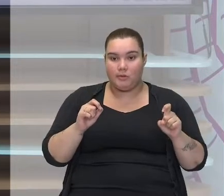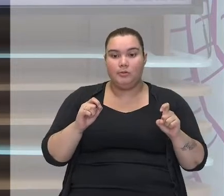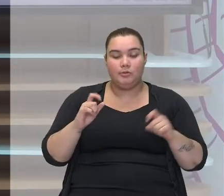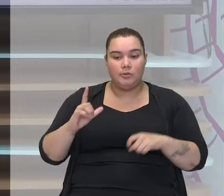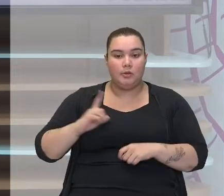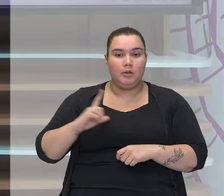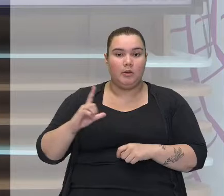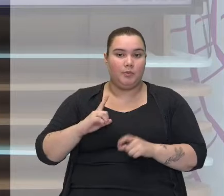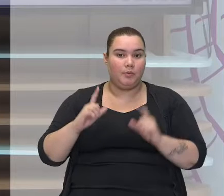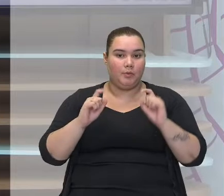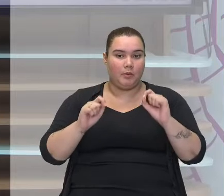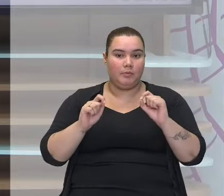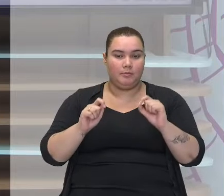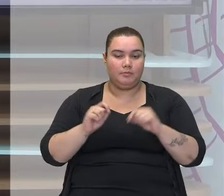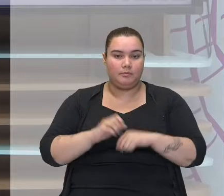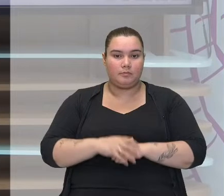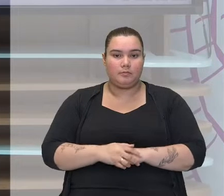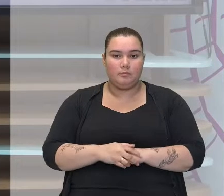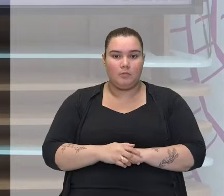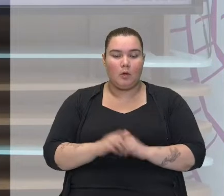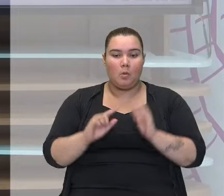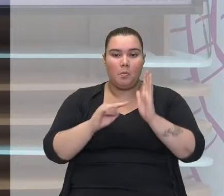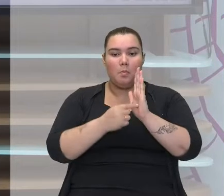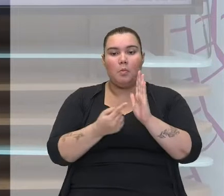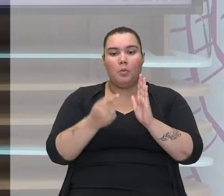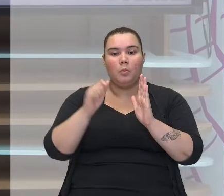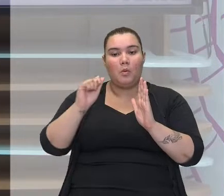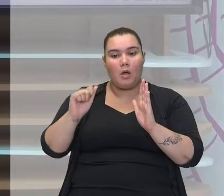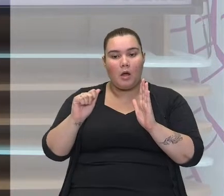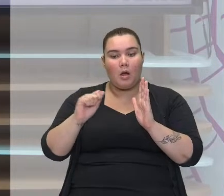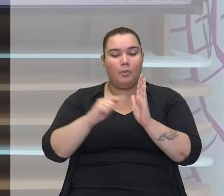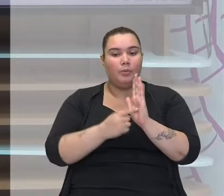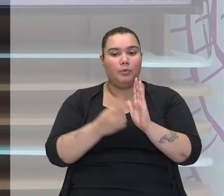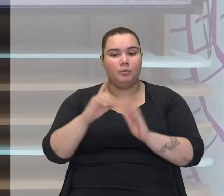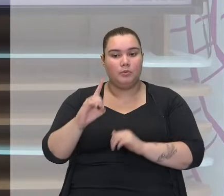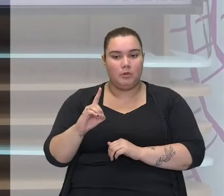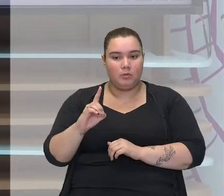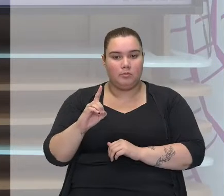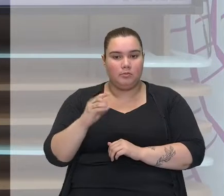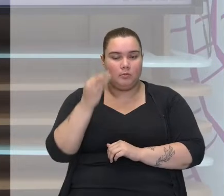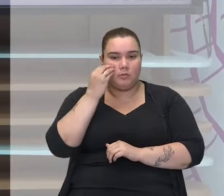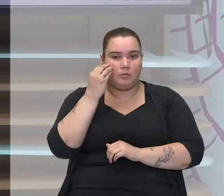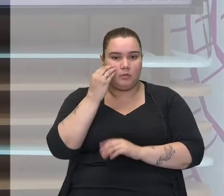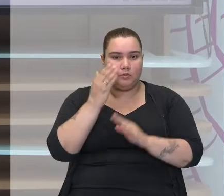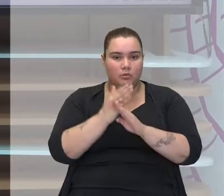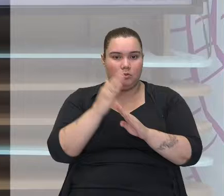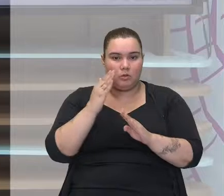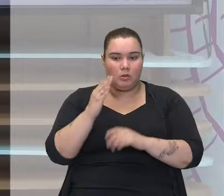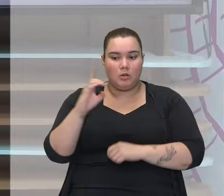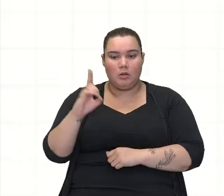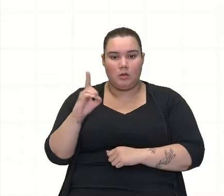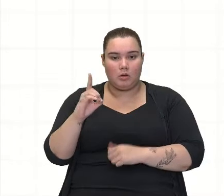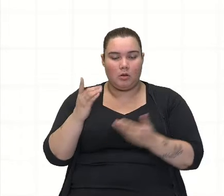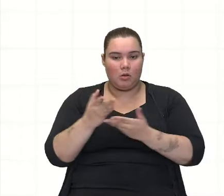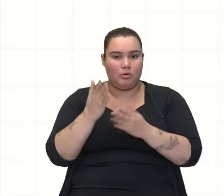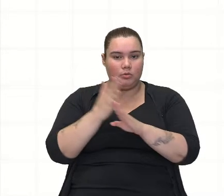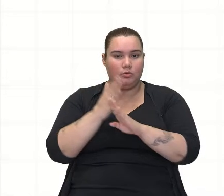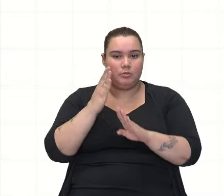tá? Nós podemos verificar o ponto A e o ponto D. Vamos achar aqui a coordenada do ponto D.